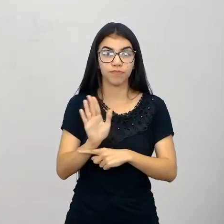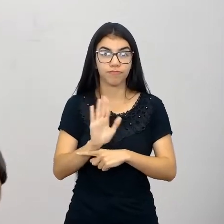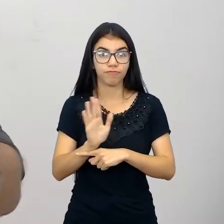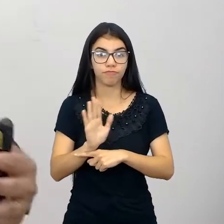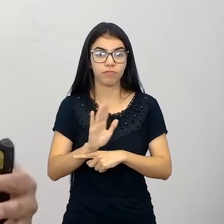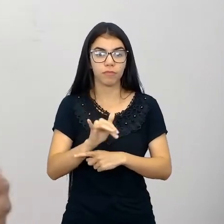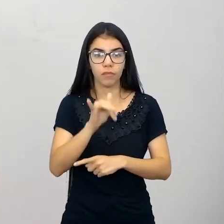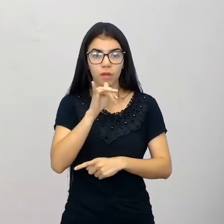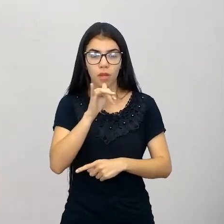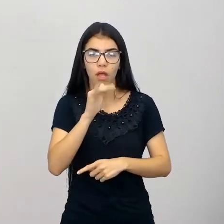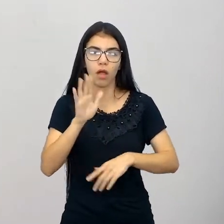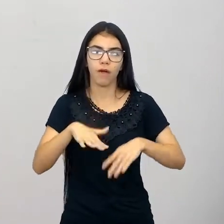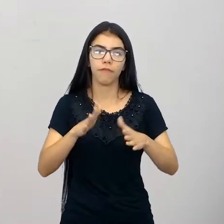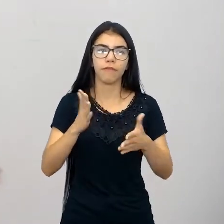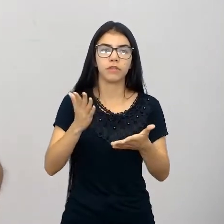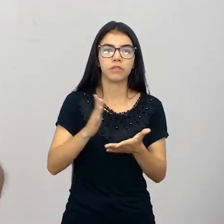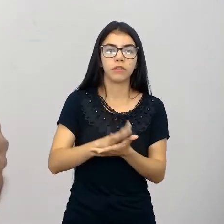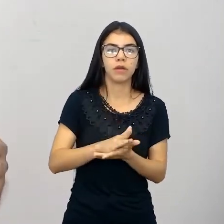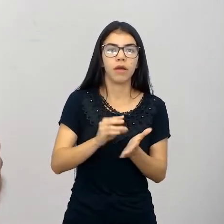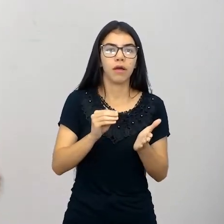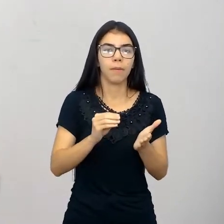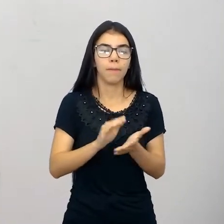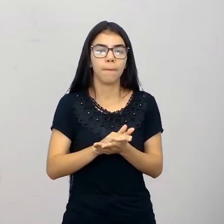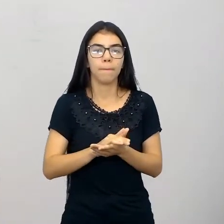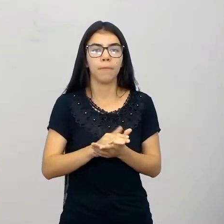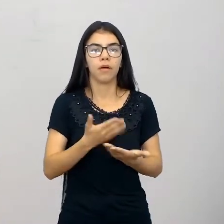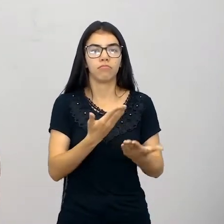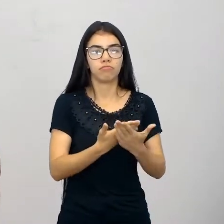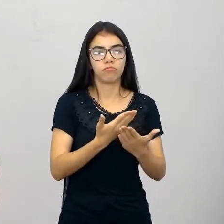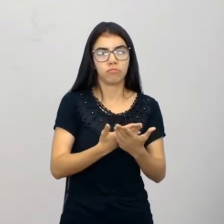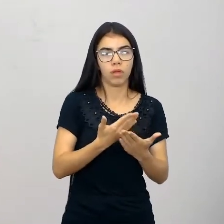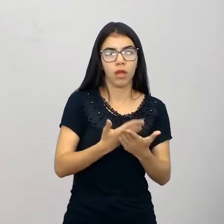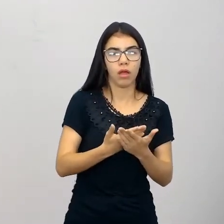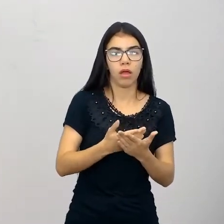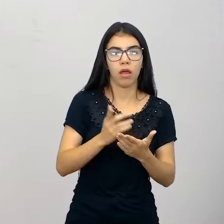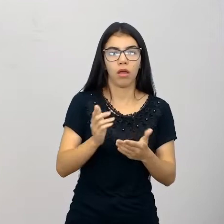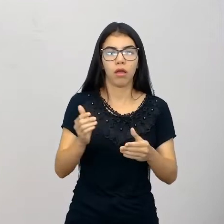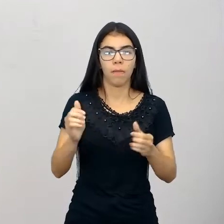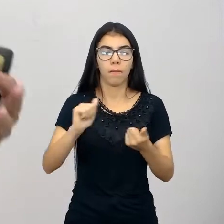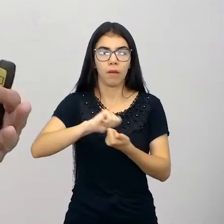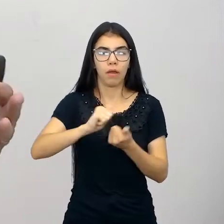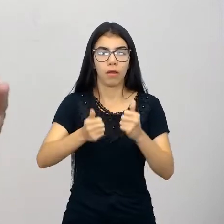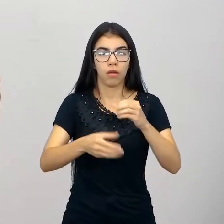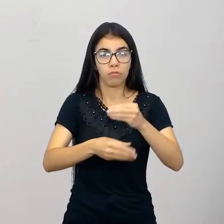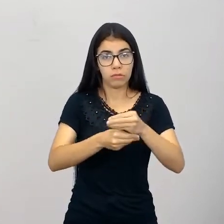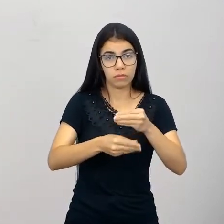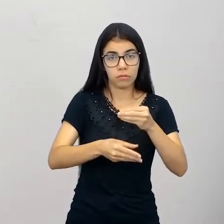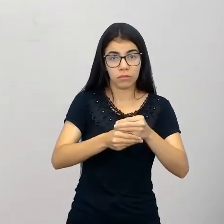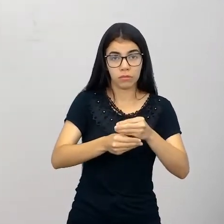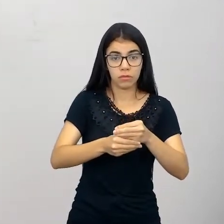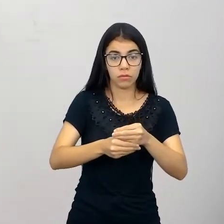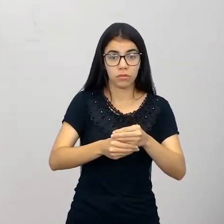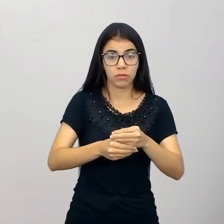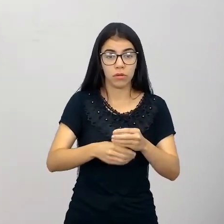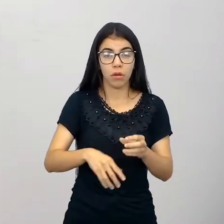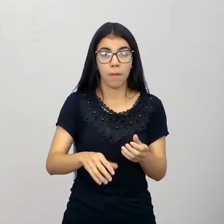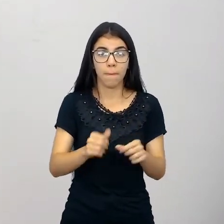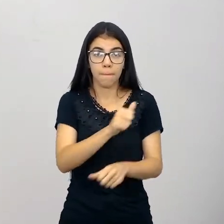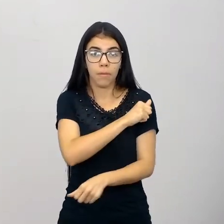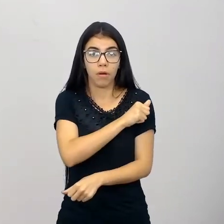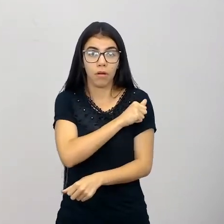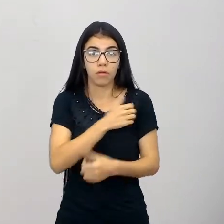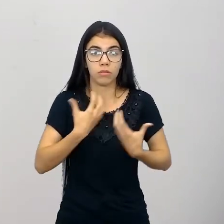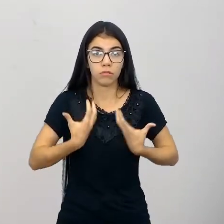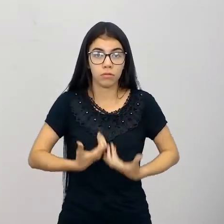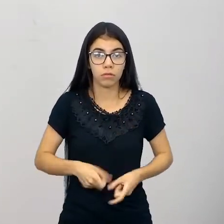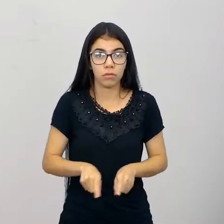ocupar um espaço da aula, para os alunos poderem descansar, para poder ser aquele momento de diversão, entretenimento e fruição, que também tem esse momento, mas